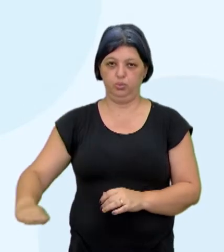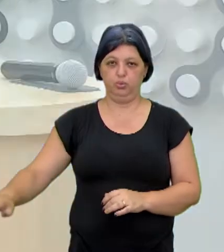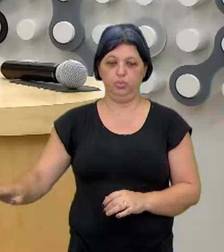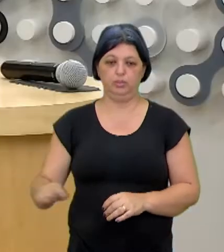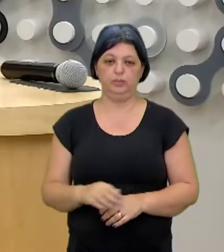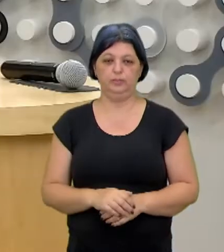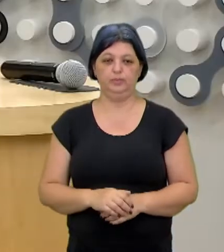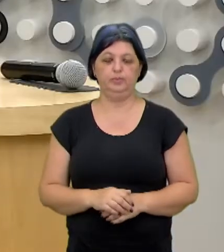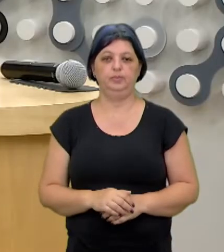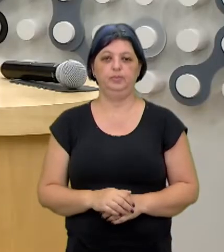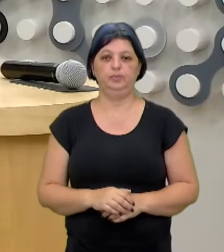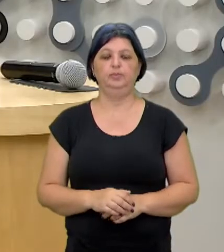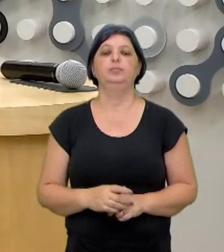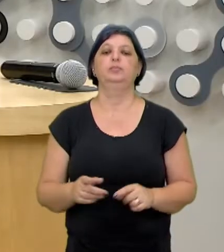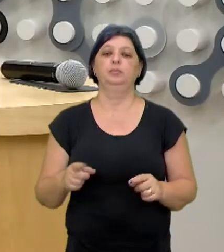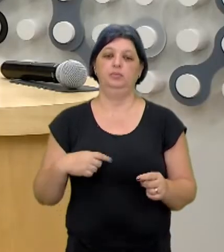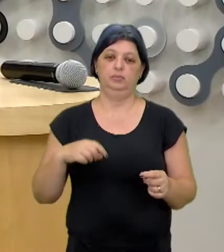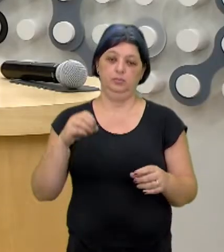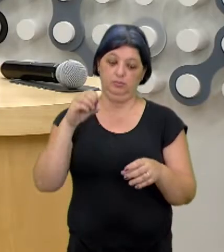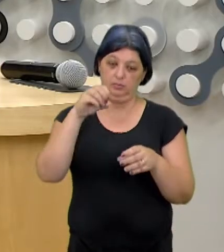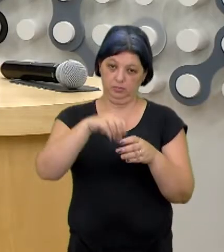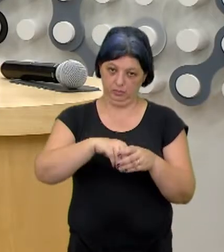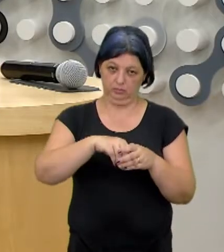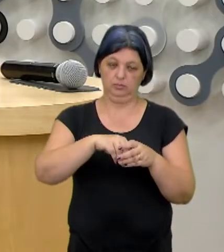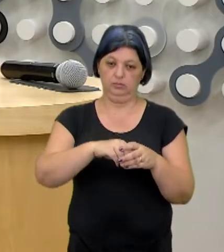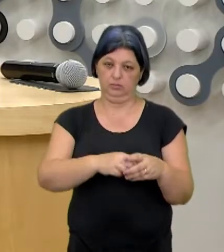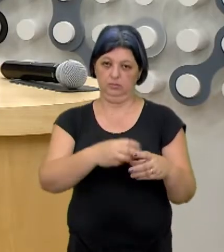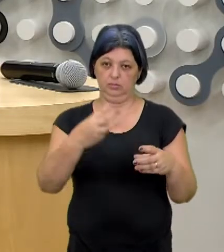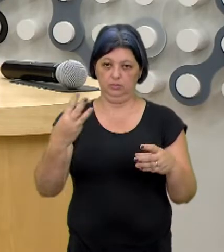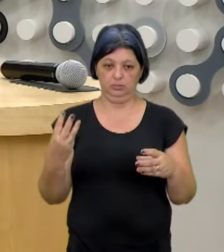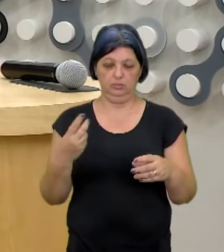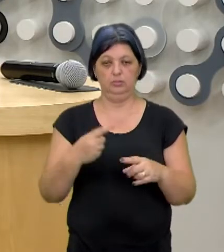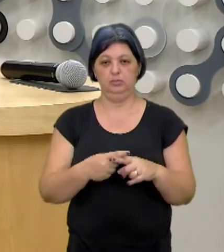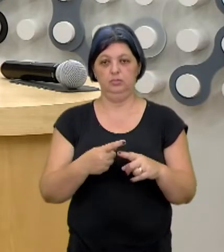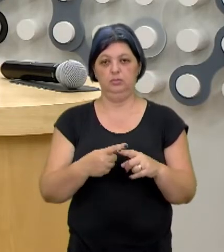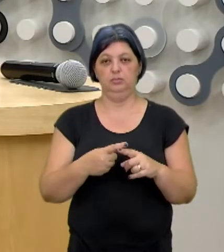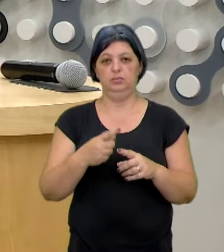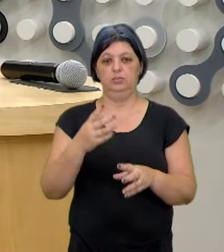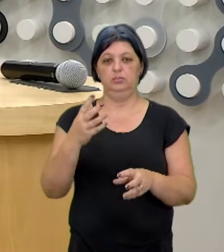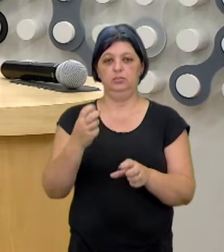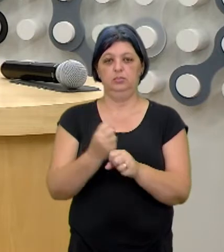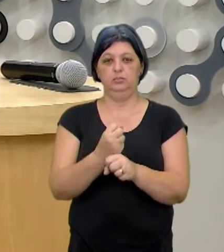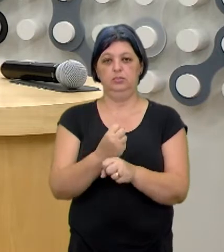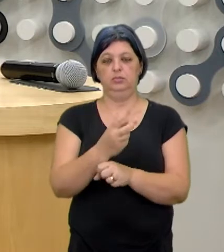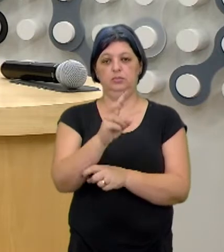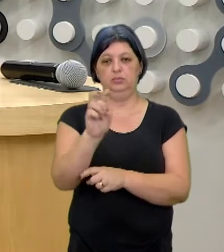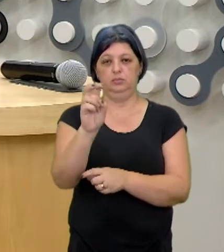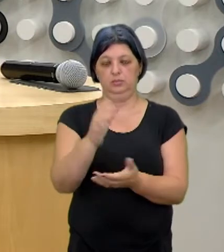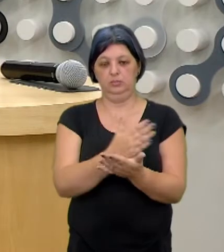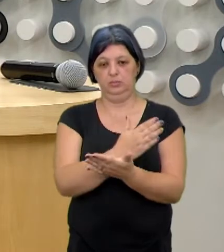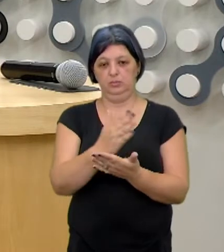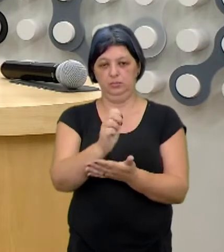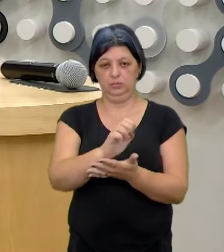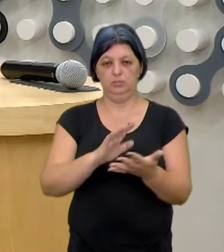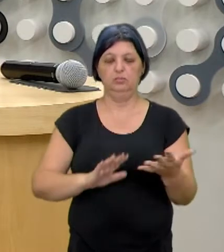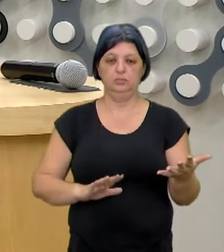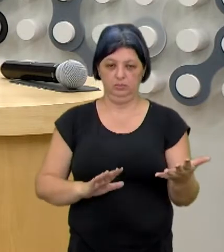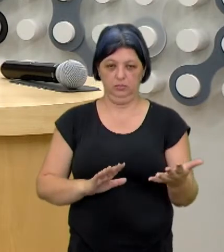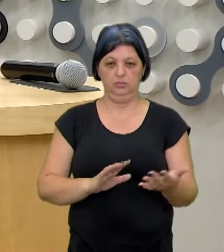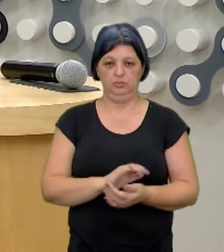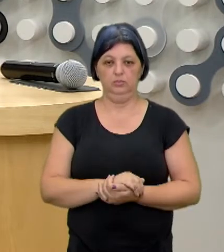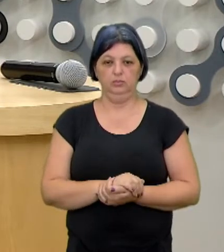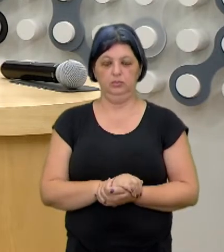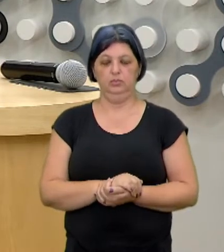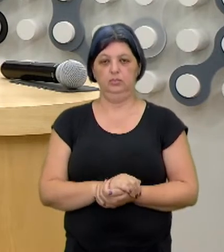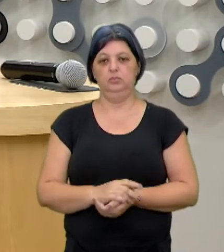desse componente 3, né, na qual ele é dividido aí em 5 atividades, tá? Sempre é bom lembrar disso.